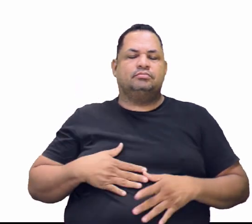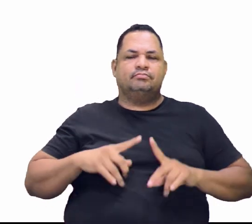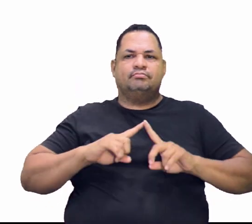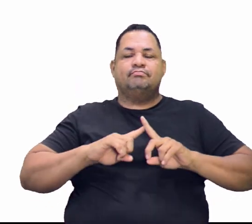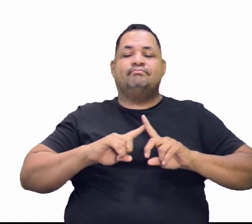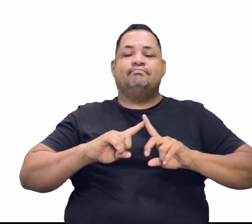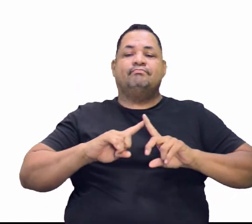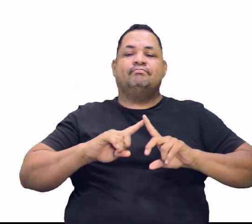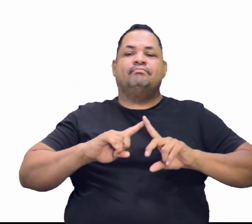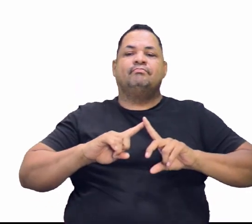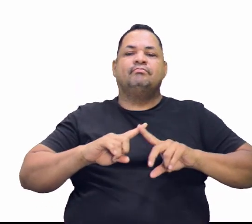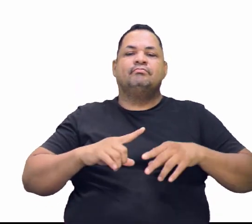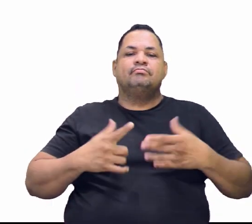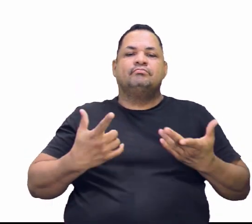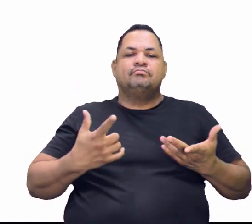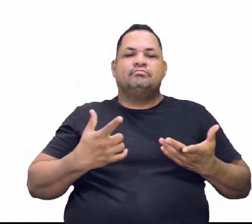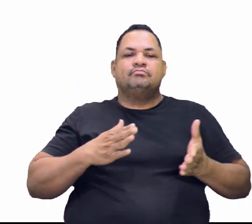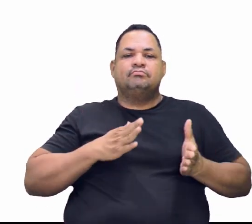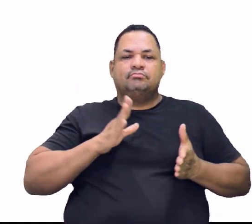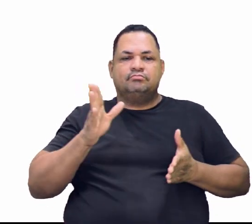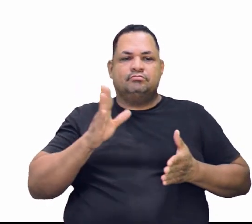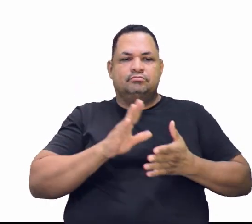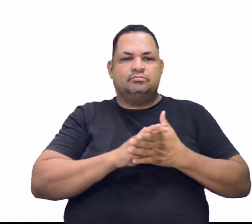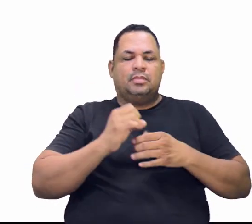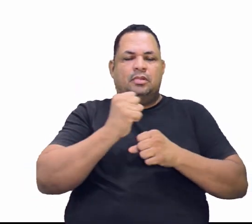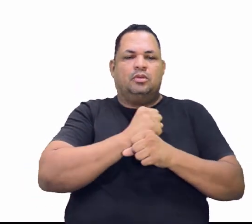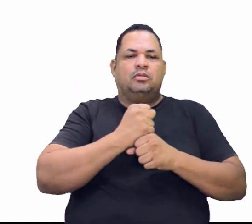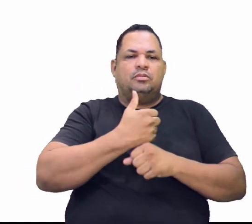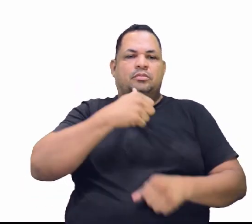Vencido, aí é o seguinte, o cara estava lá em